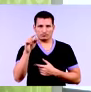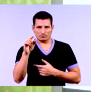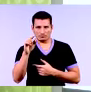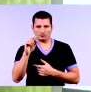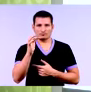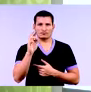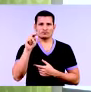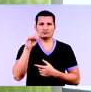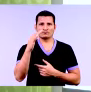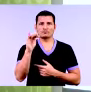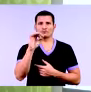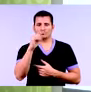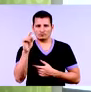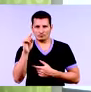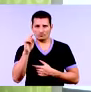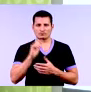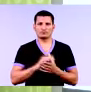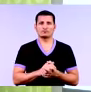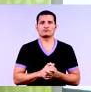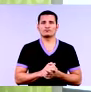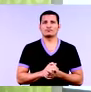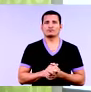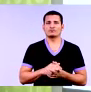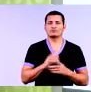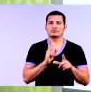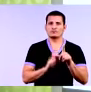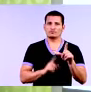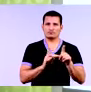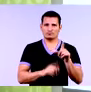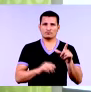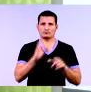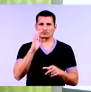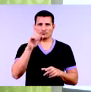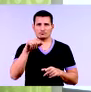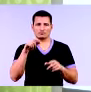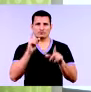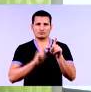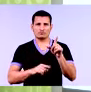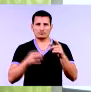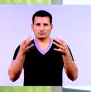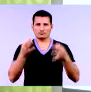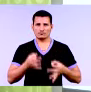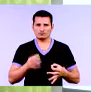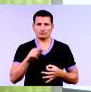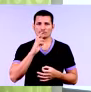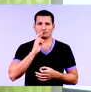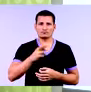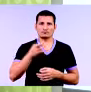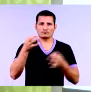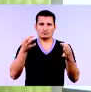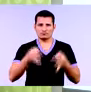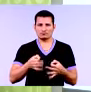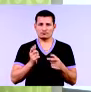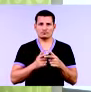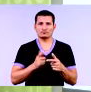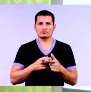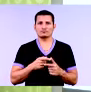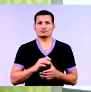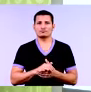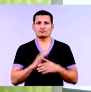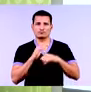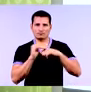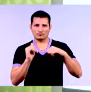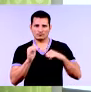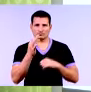estão propostas a vocês, a letra C é a letra correta, é a resposta correta. Por quê? Porque nós